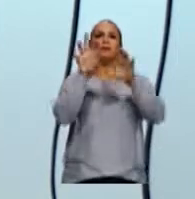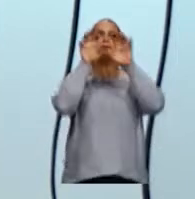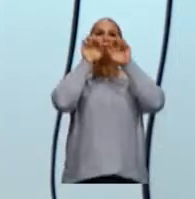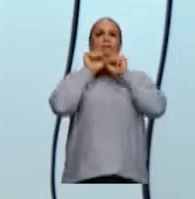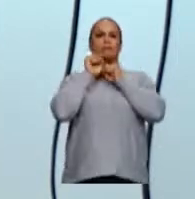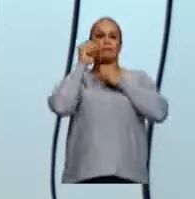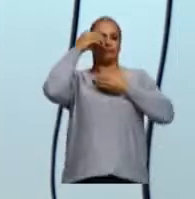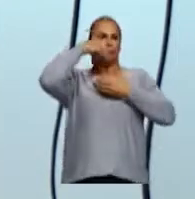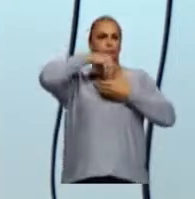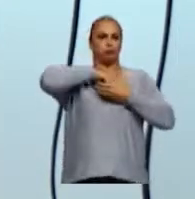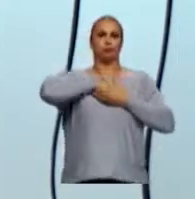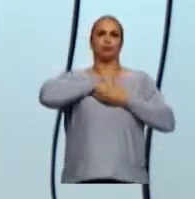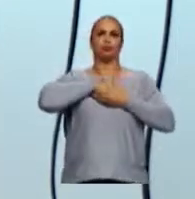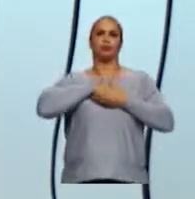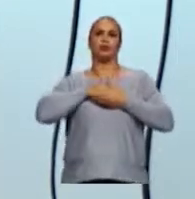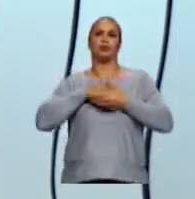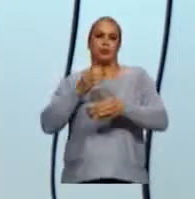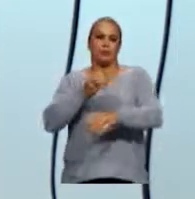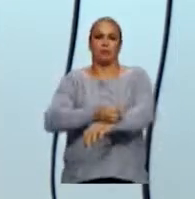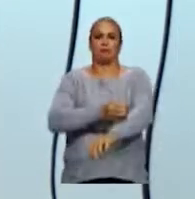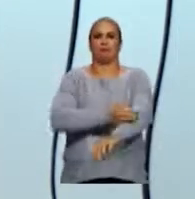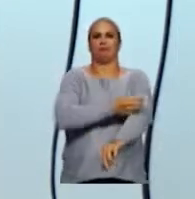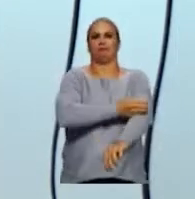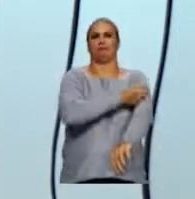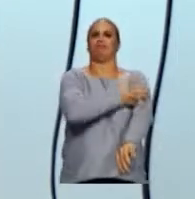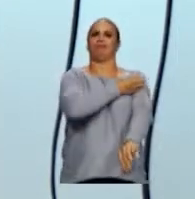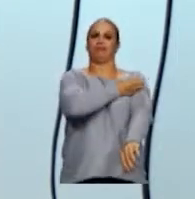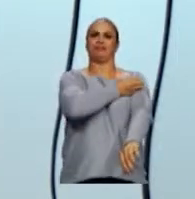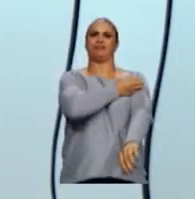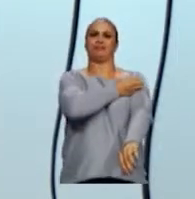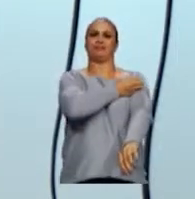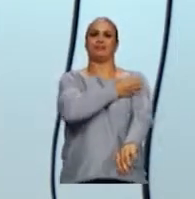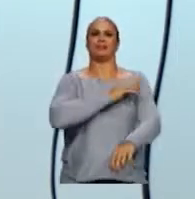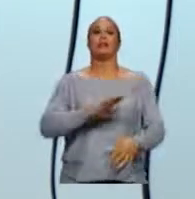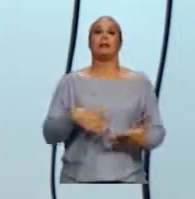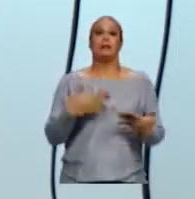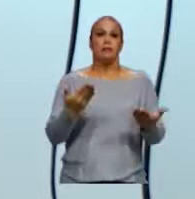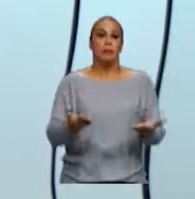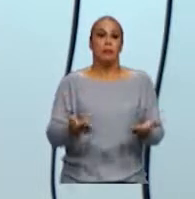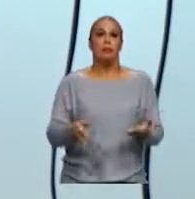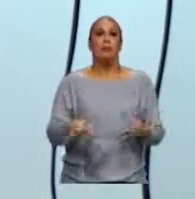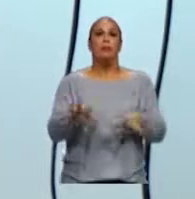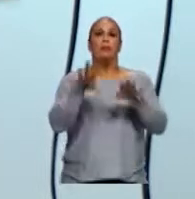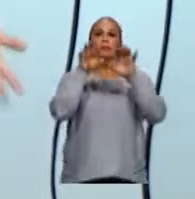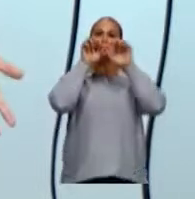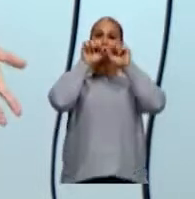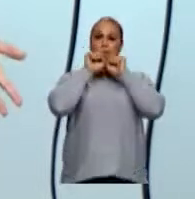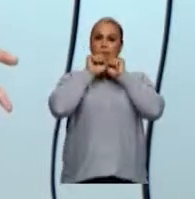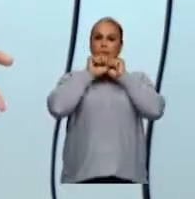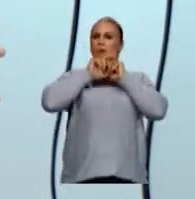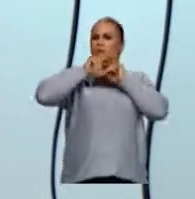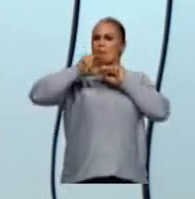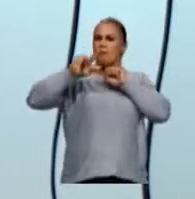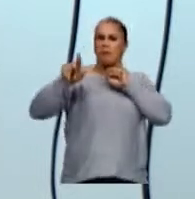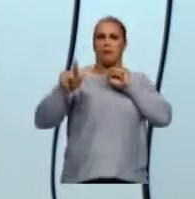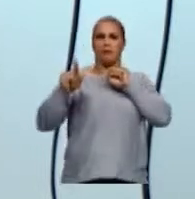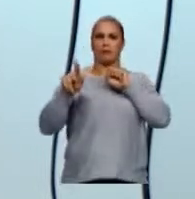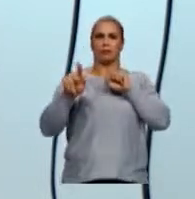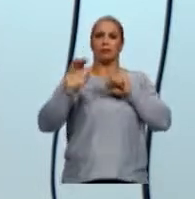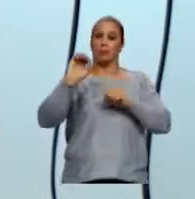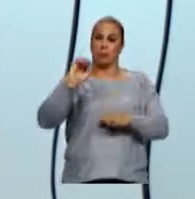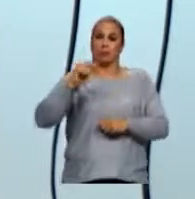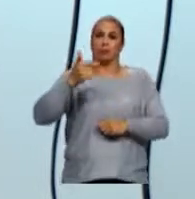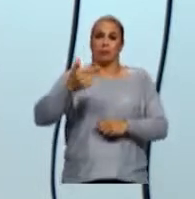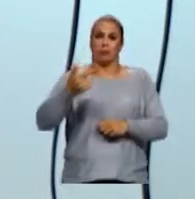células. Então, todo esse ar que você respira vai até os pulmões, o oxigênio segue a sua função respiratória para